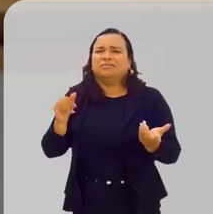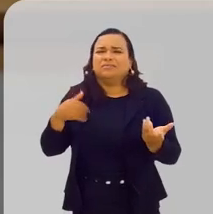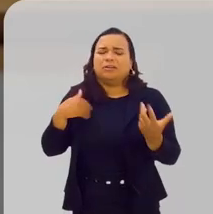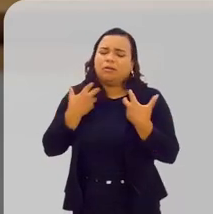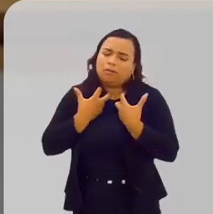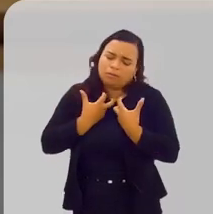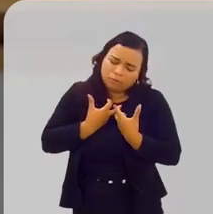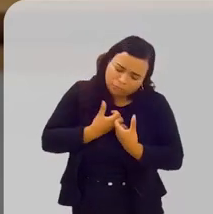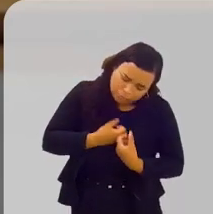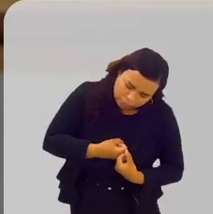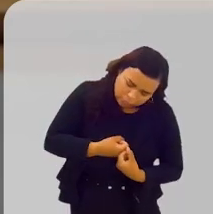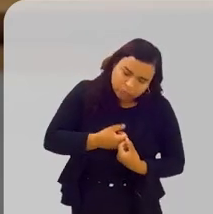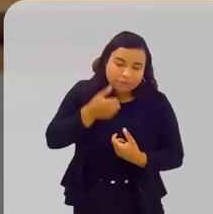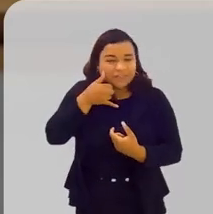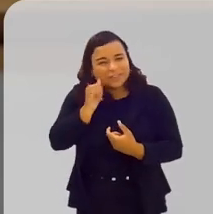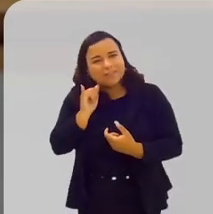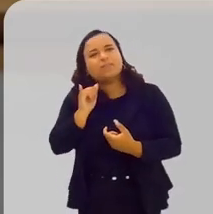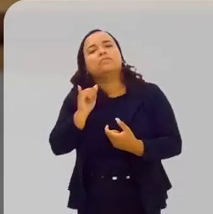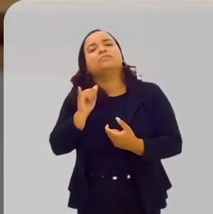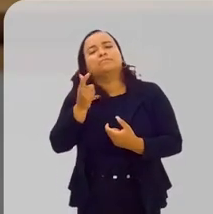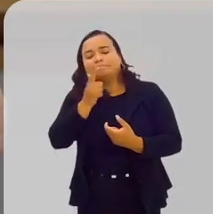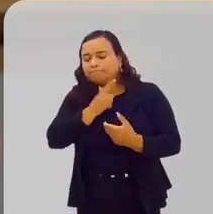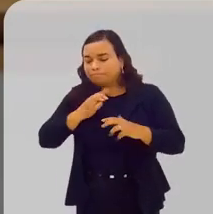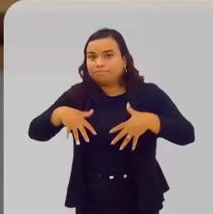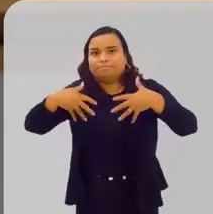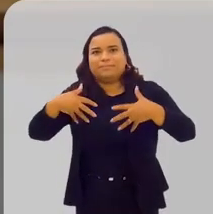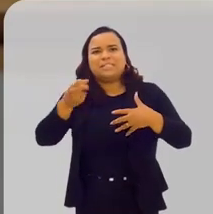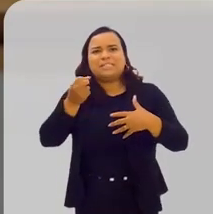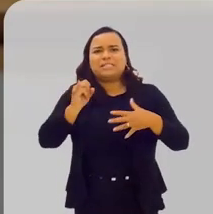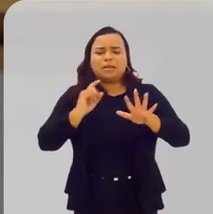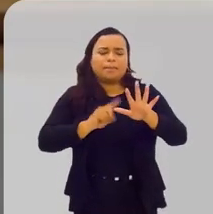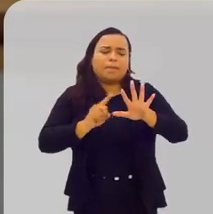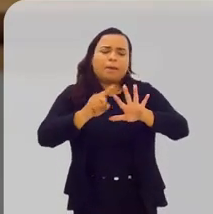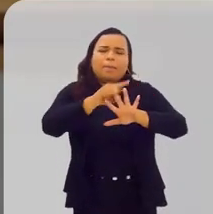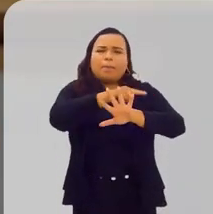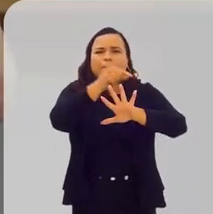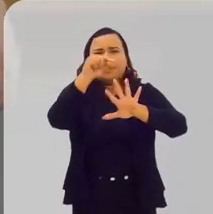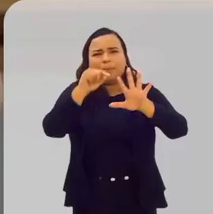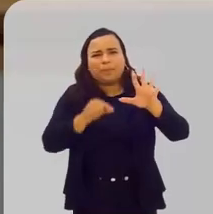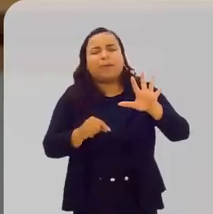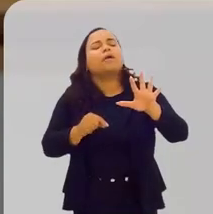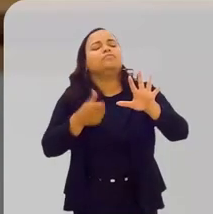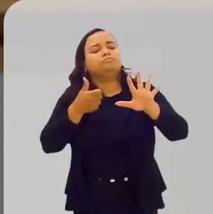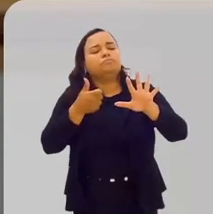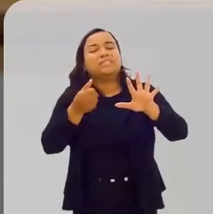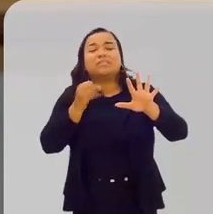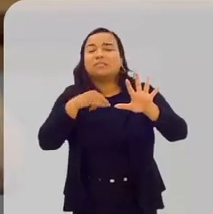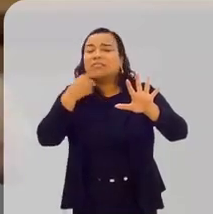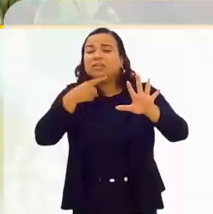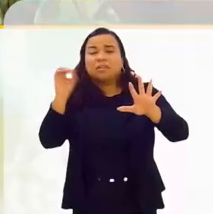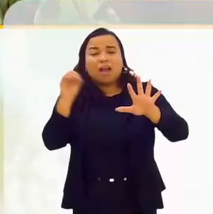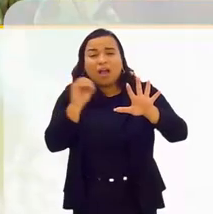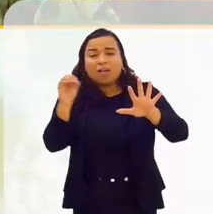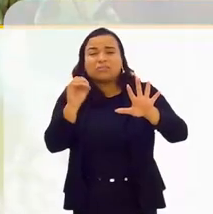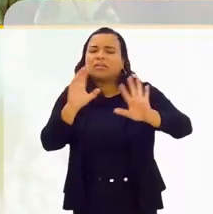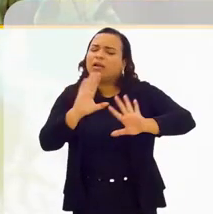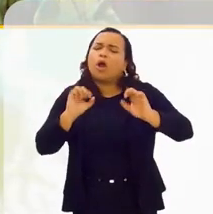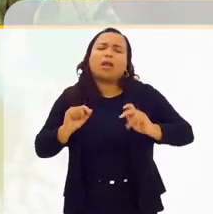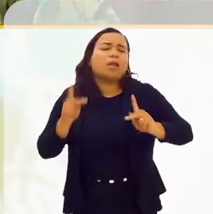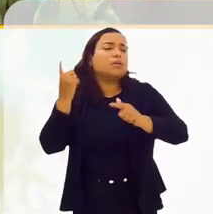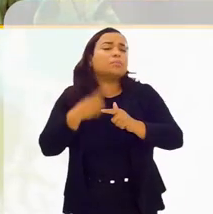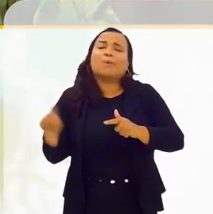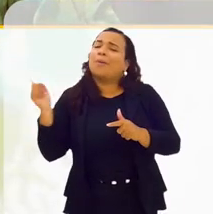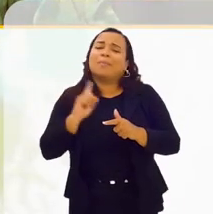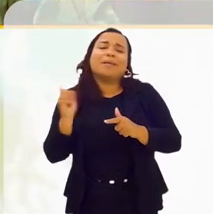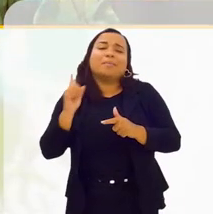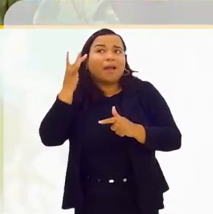a questão das metas eu achei muito Se não conseguir atingir nenhuma meta se perdoar ser Generoso consigo